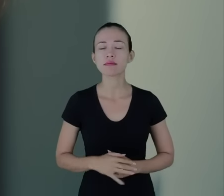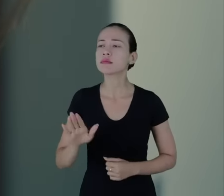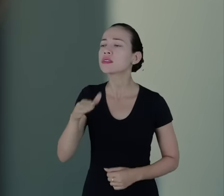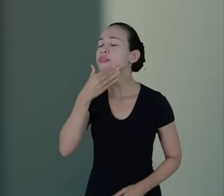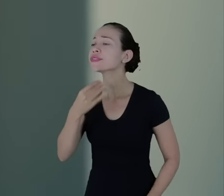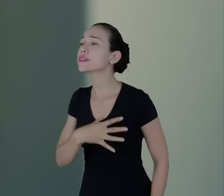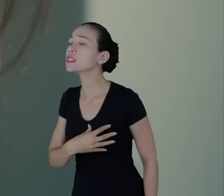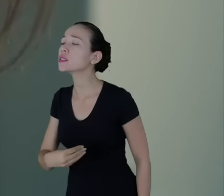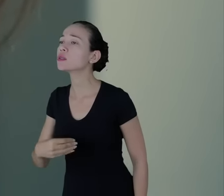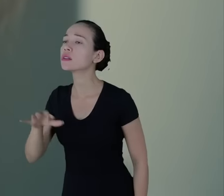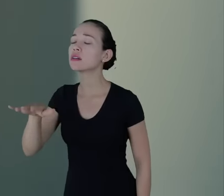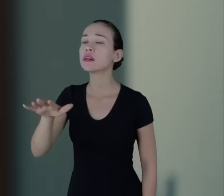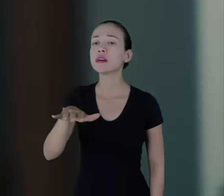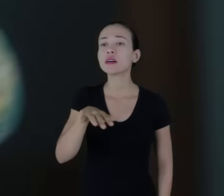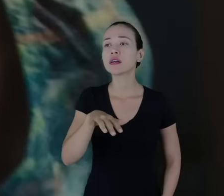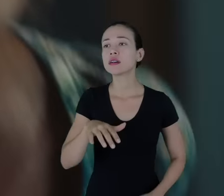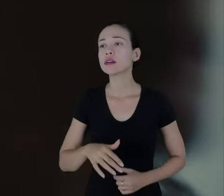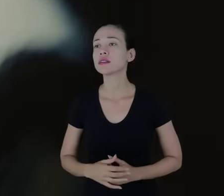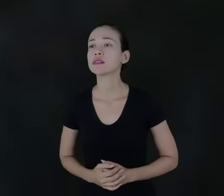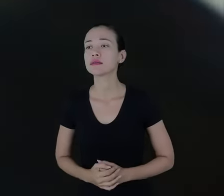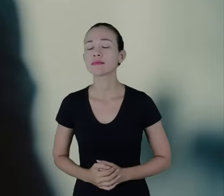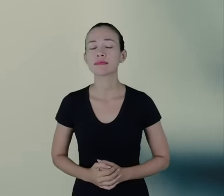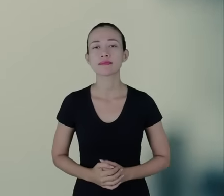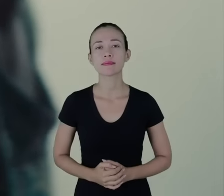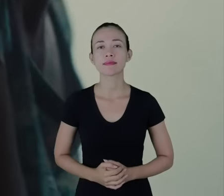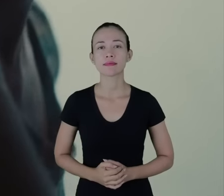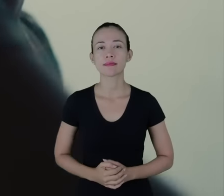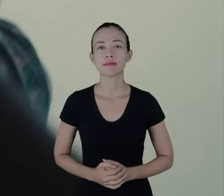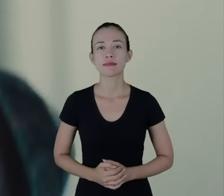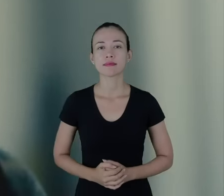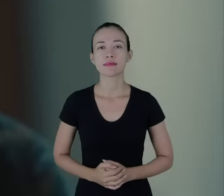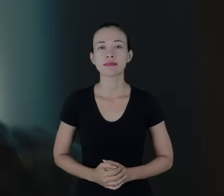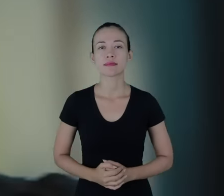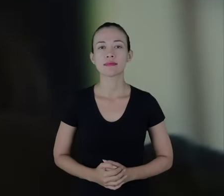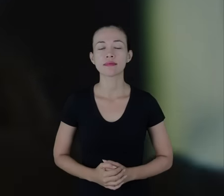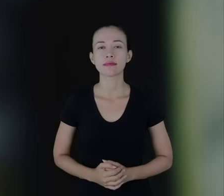que o homem também vendia o material e participava de grupos de compra.